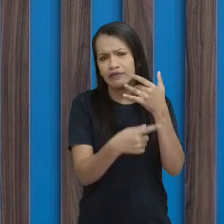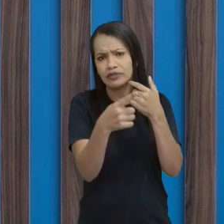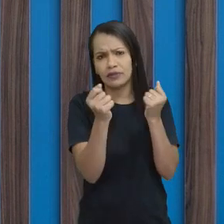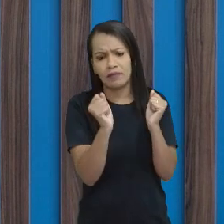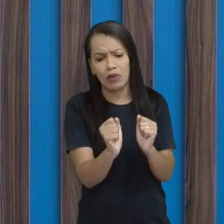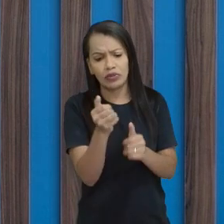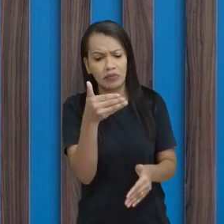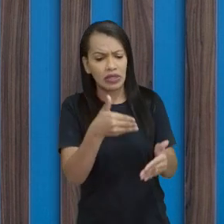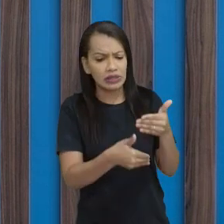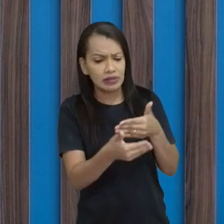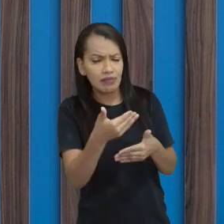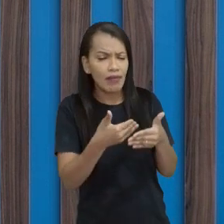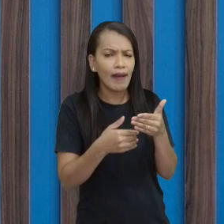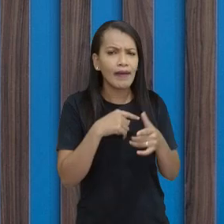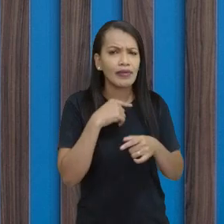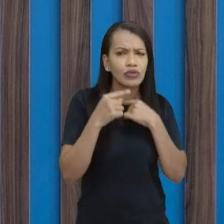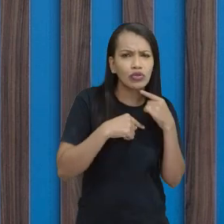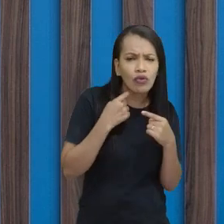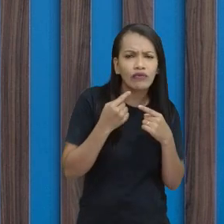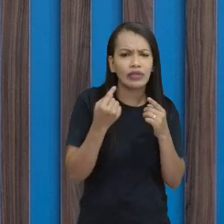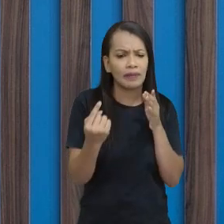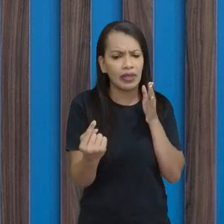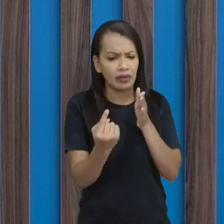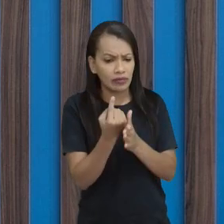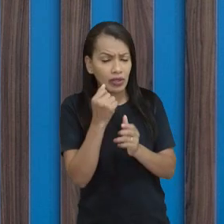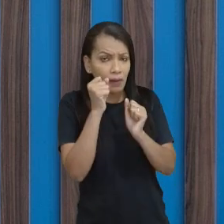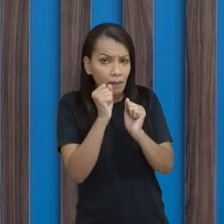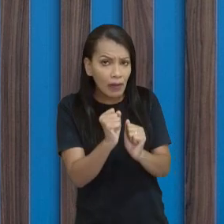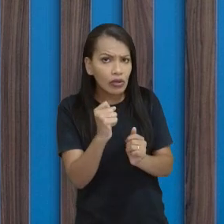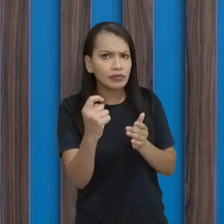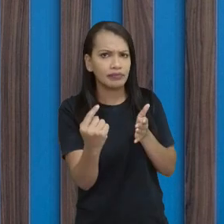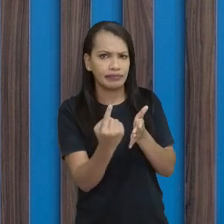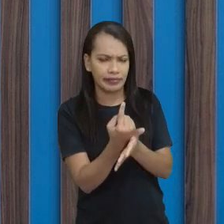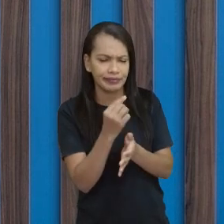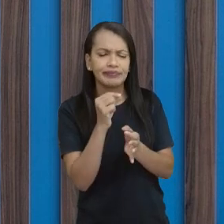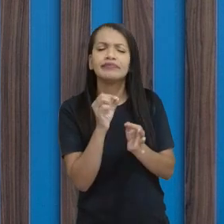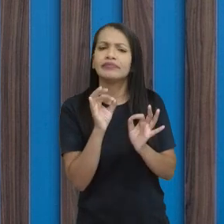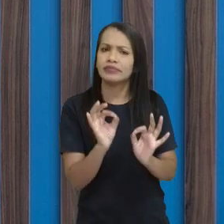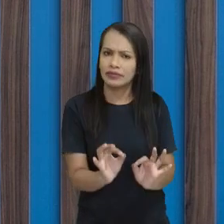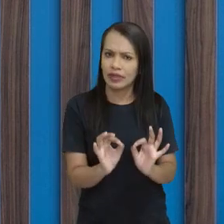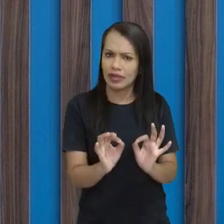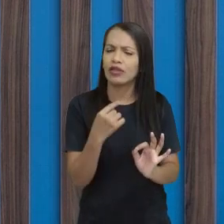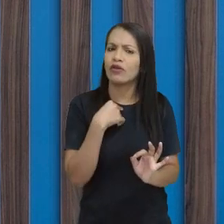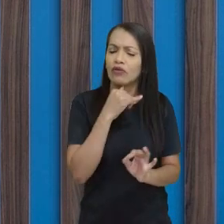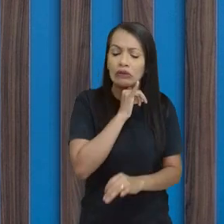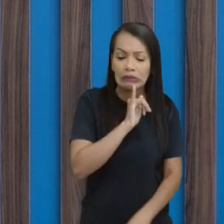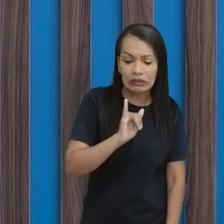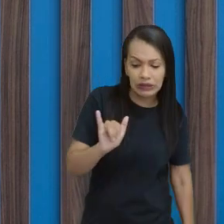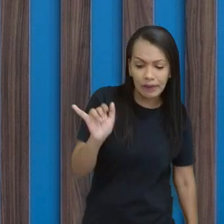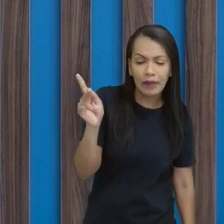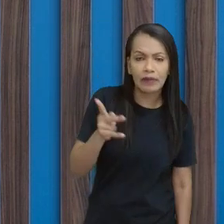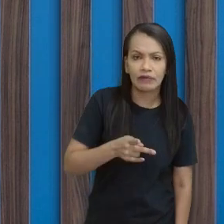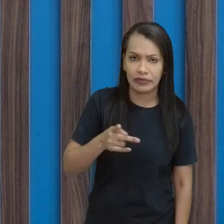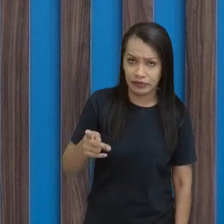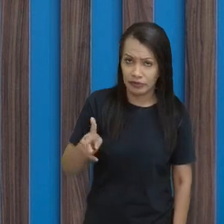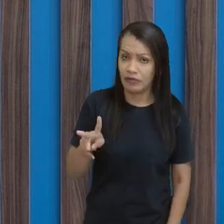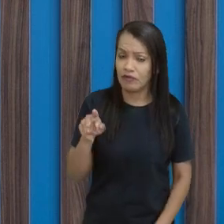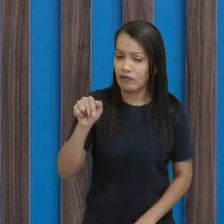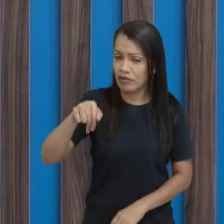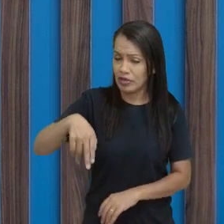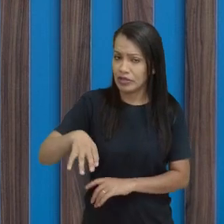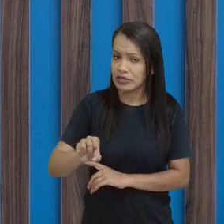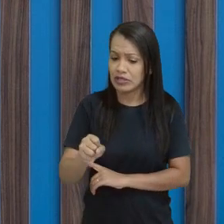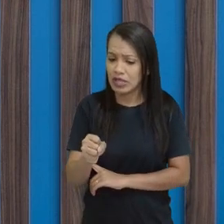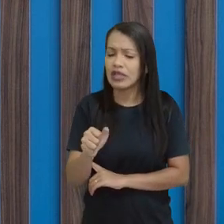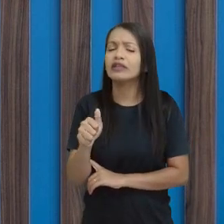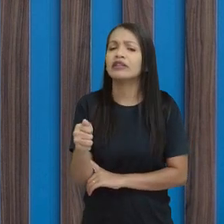então qualquer dúvida, qualquer pergunta, vocês podem colocar aí, tá certo? Que eu vou passar para a professora Vanessa e a gente ficar naquele